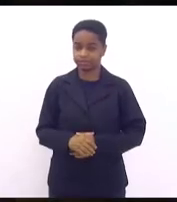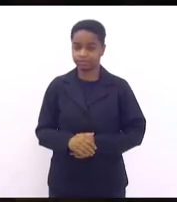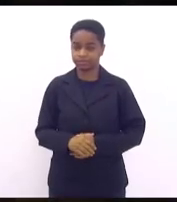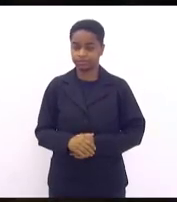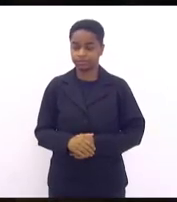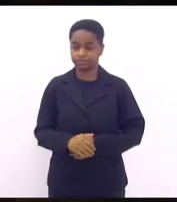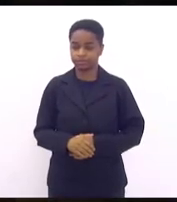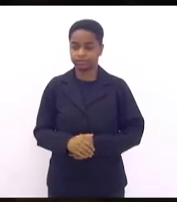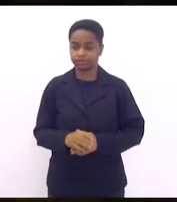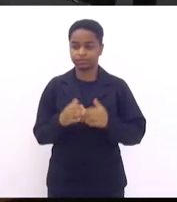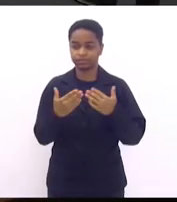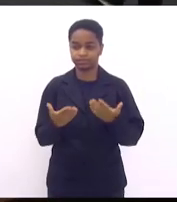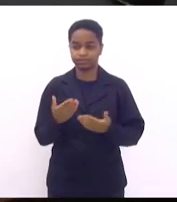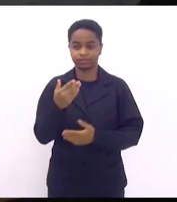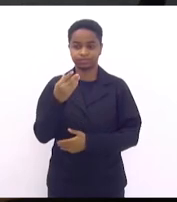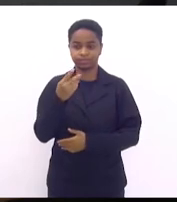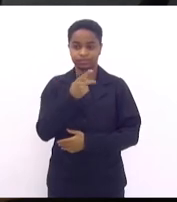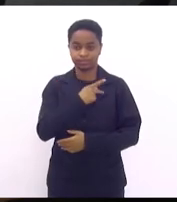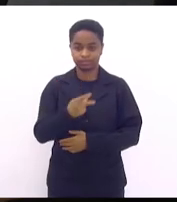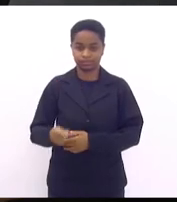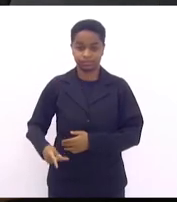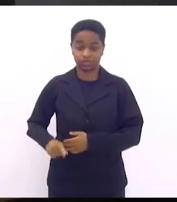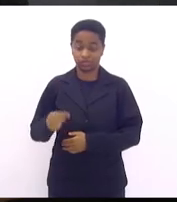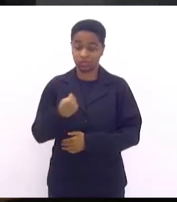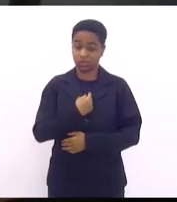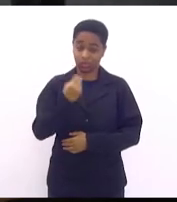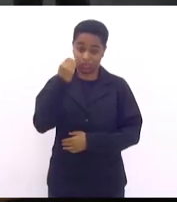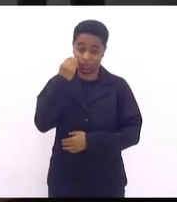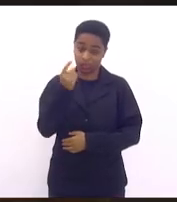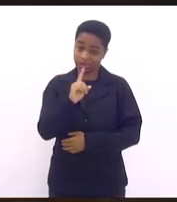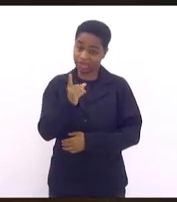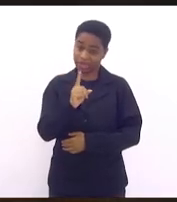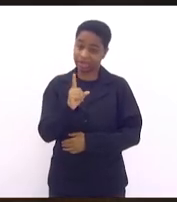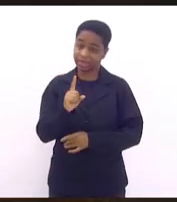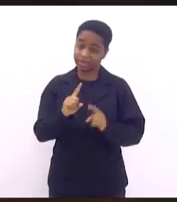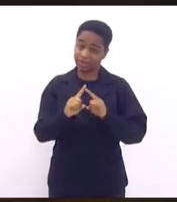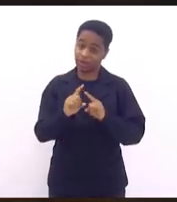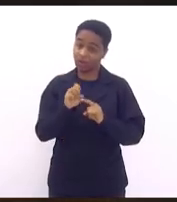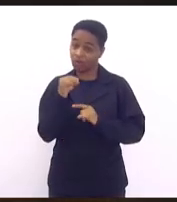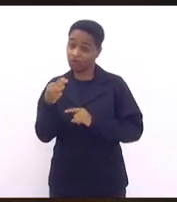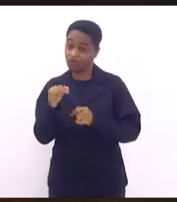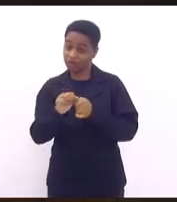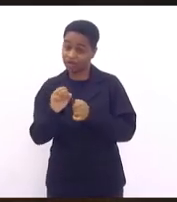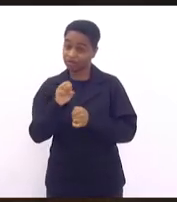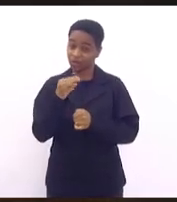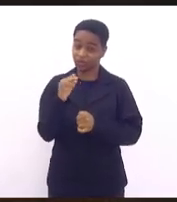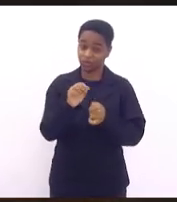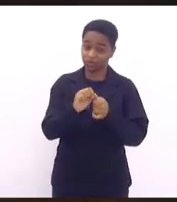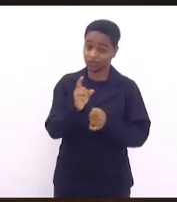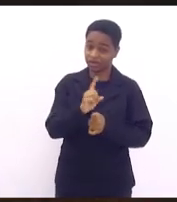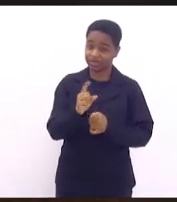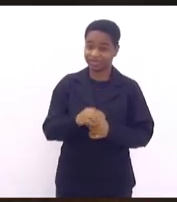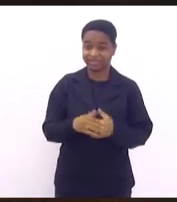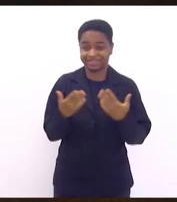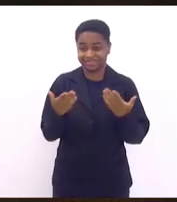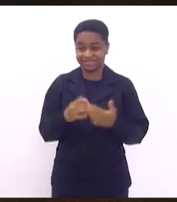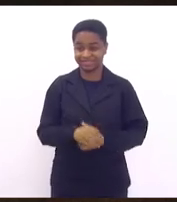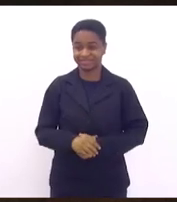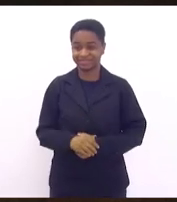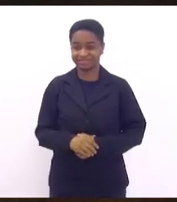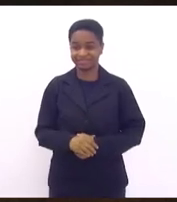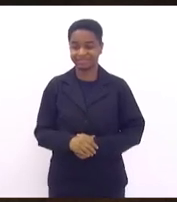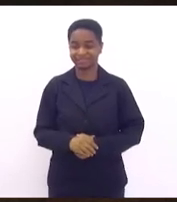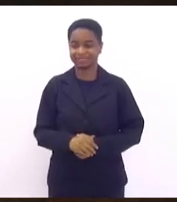Senhora presidente, a gente não tenta, né? A gente faz ou não faz, né? Mas foi só para ela. É verdade. A oposição está boazinha, não